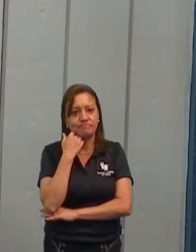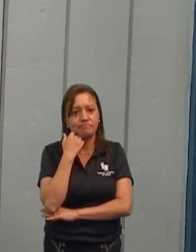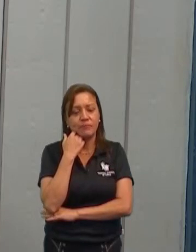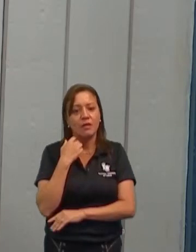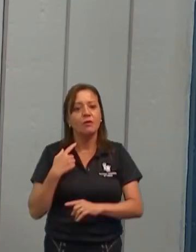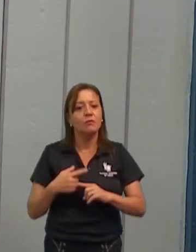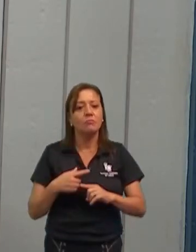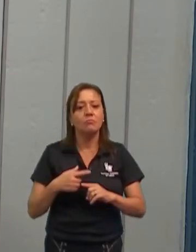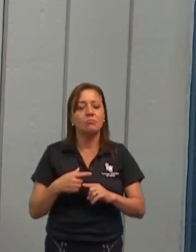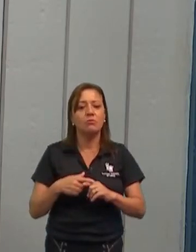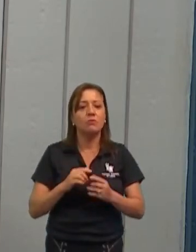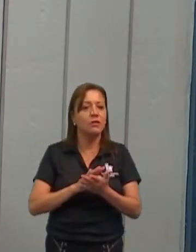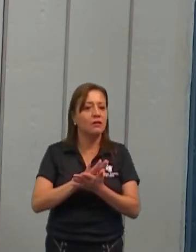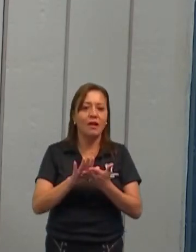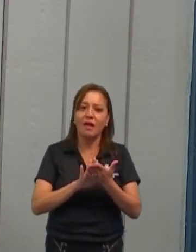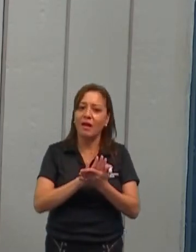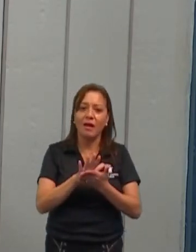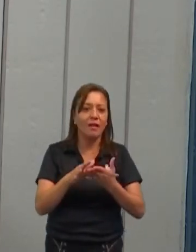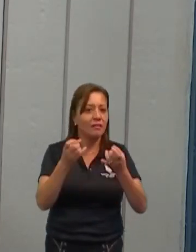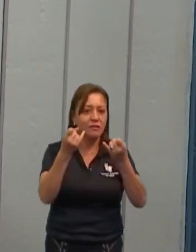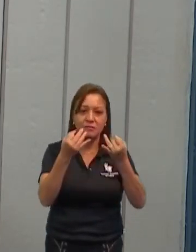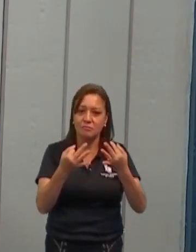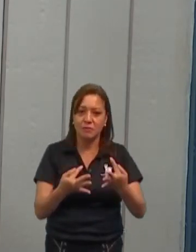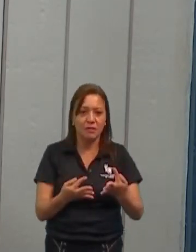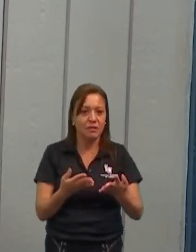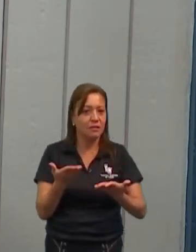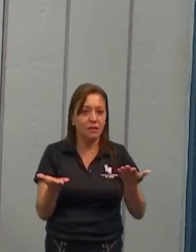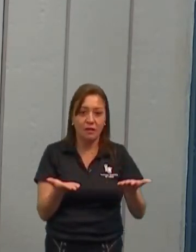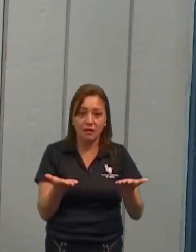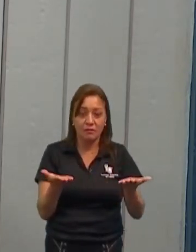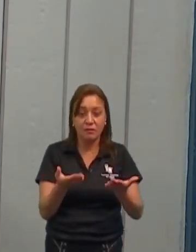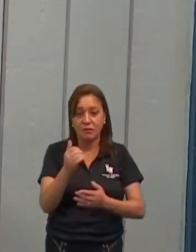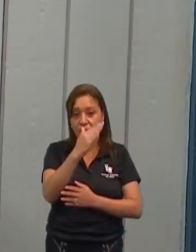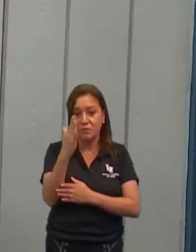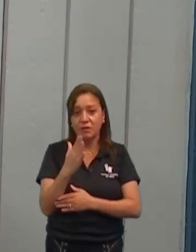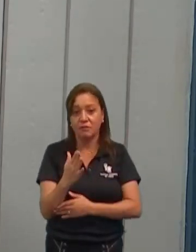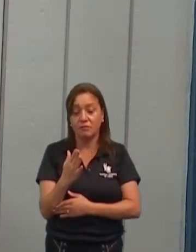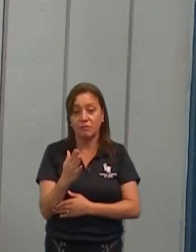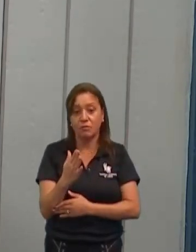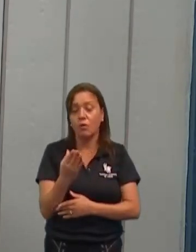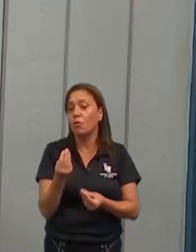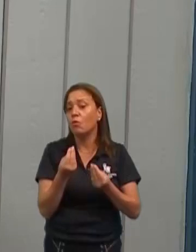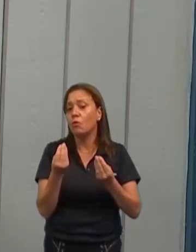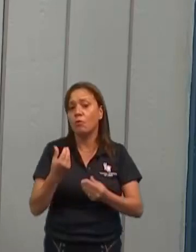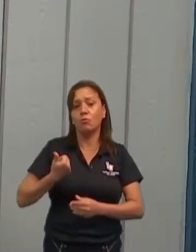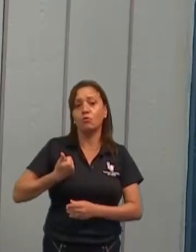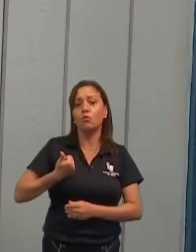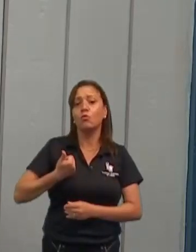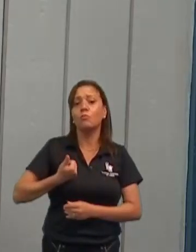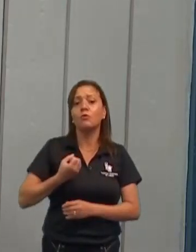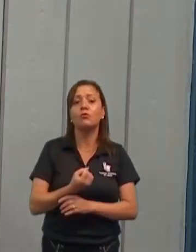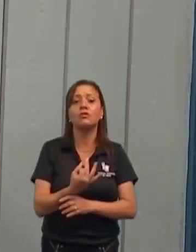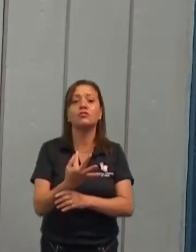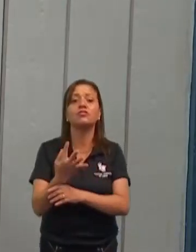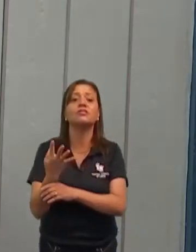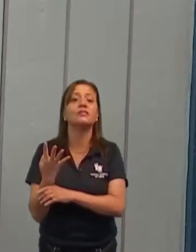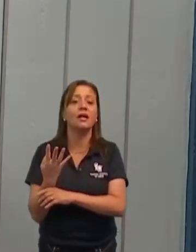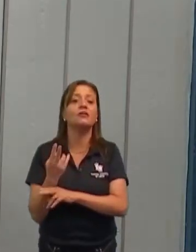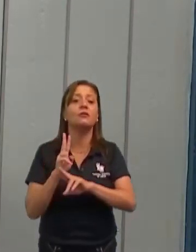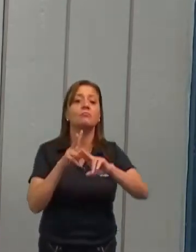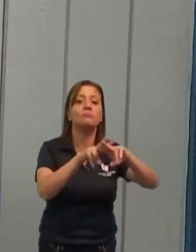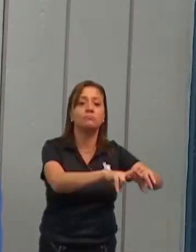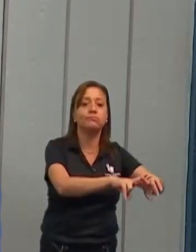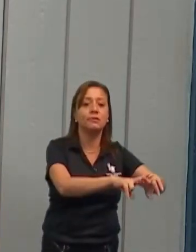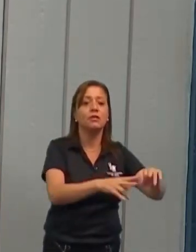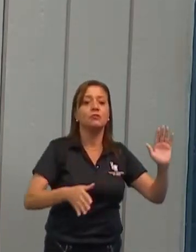Ninguém fala nada sobre os armamentos que foram apreendidos no Brasil. Ninguém traz os números dos armamentos